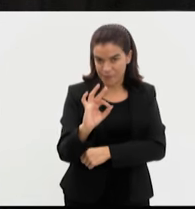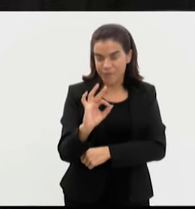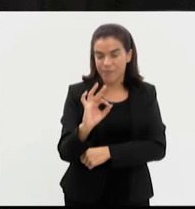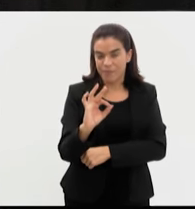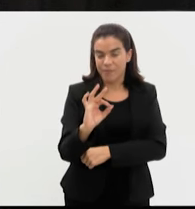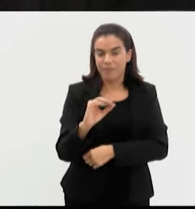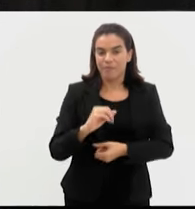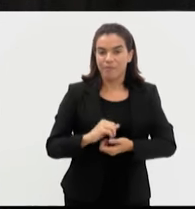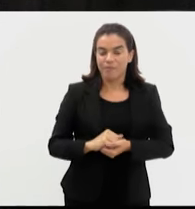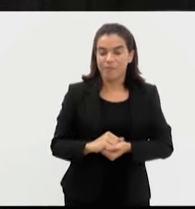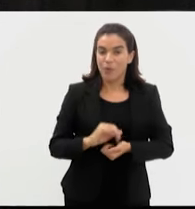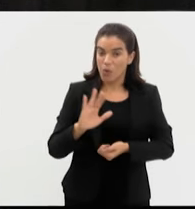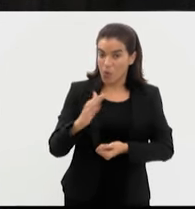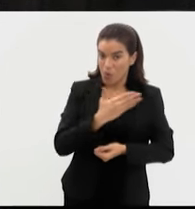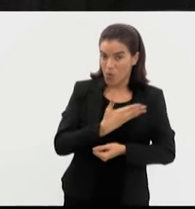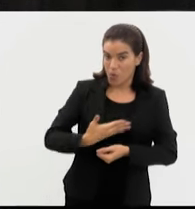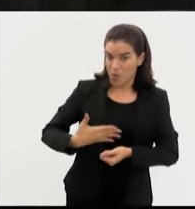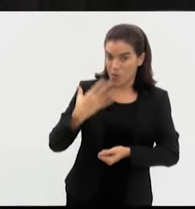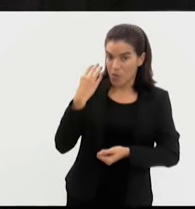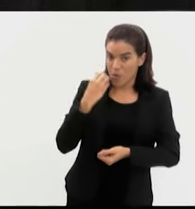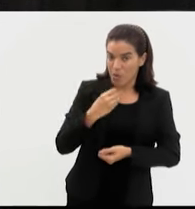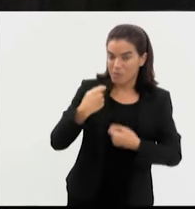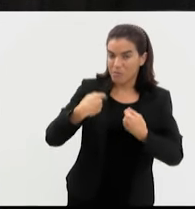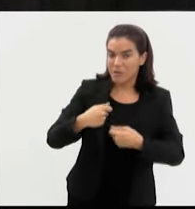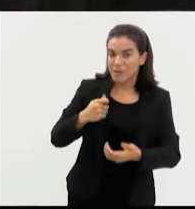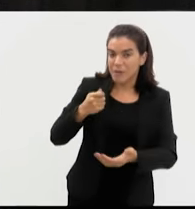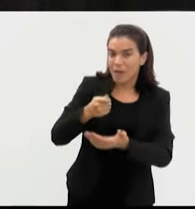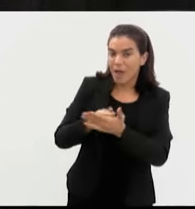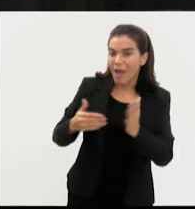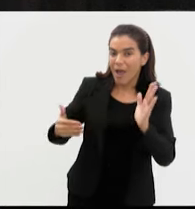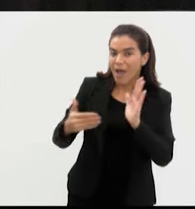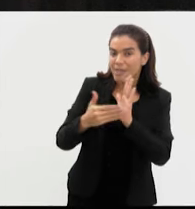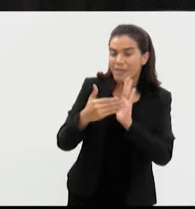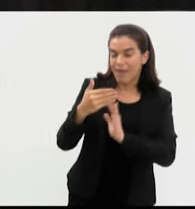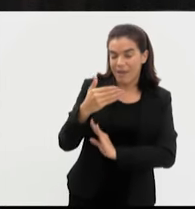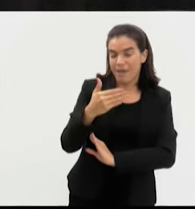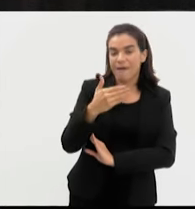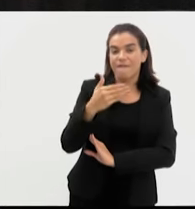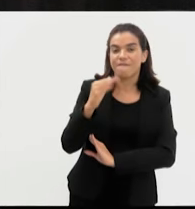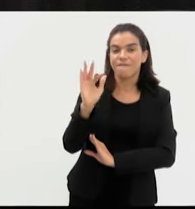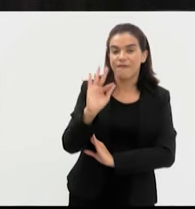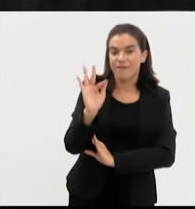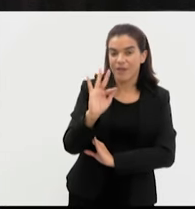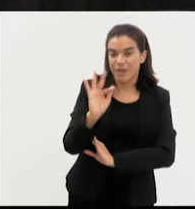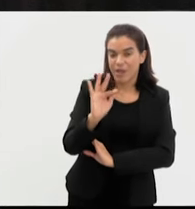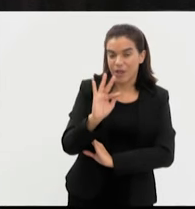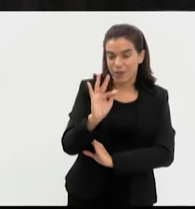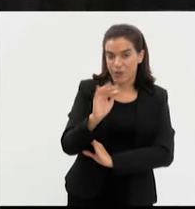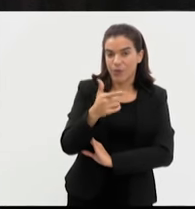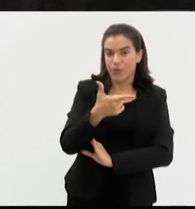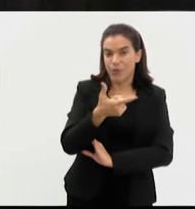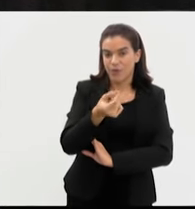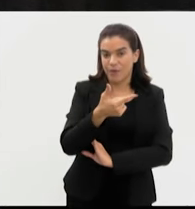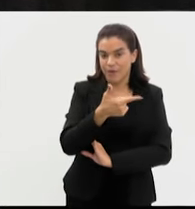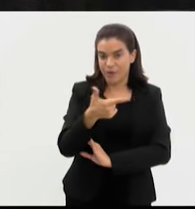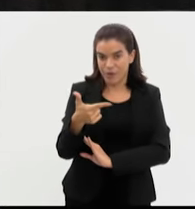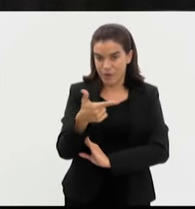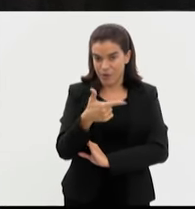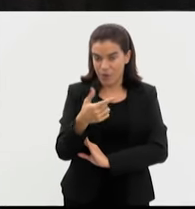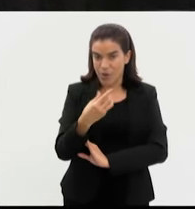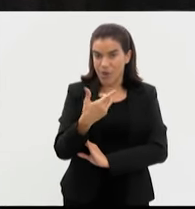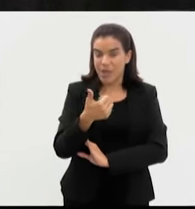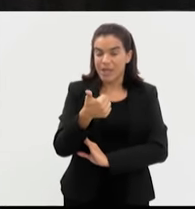26% Governador tinha que pagar até Fevereiro de 22 de 2022